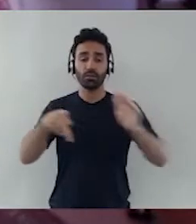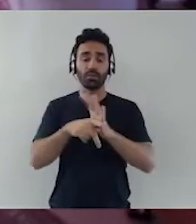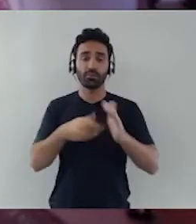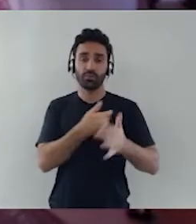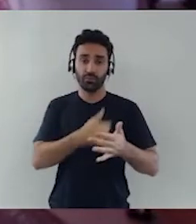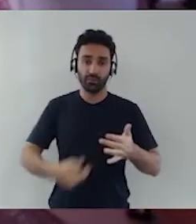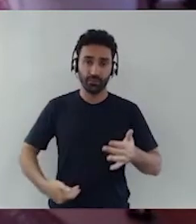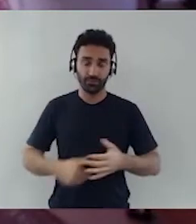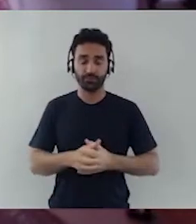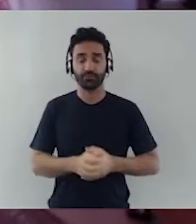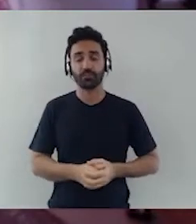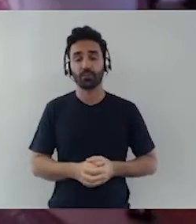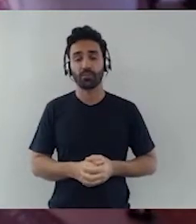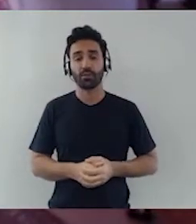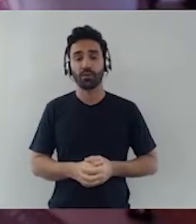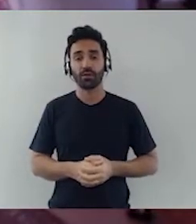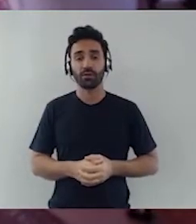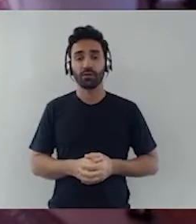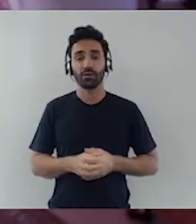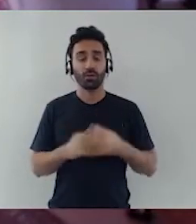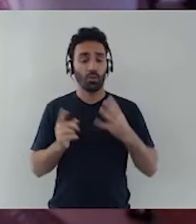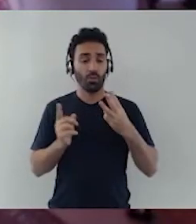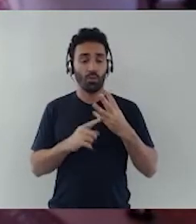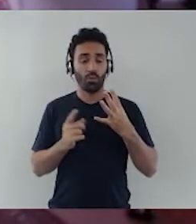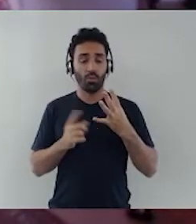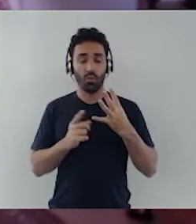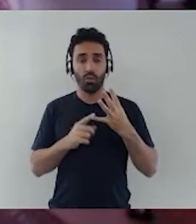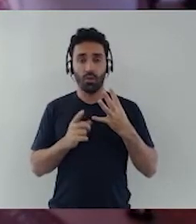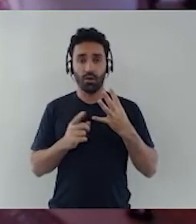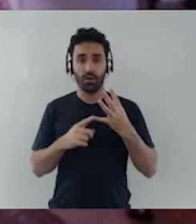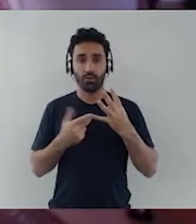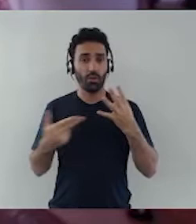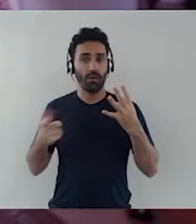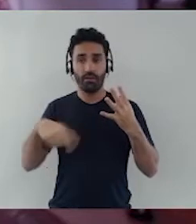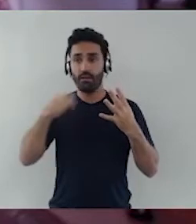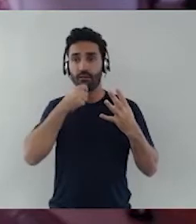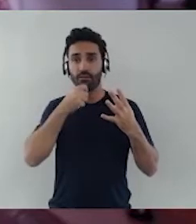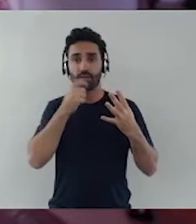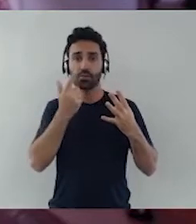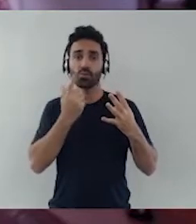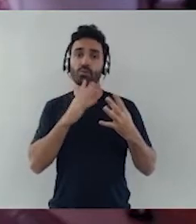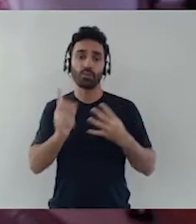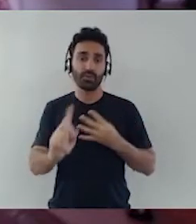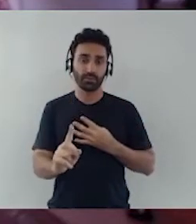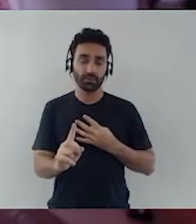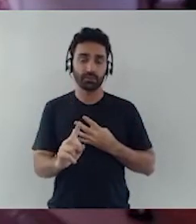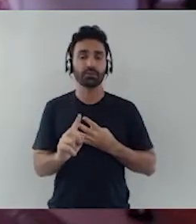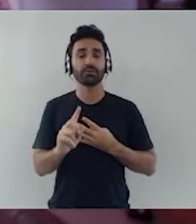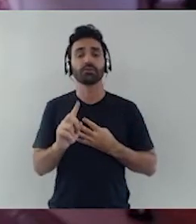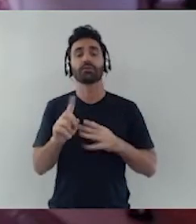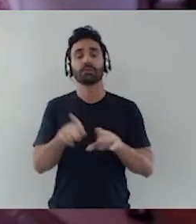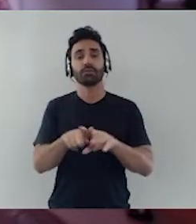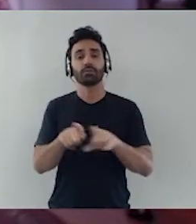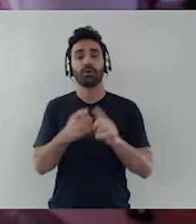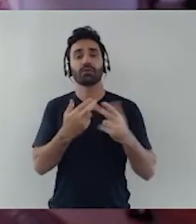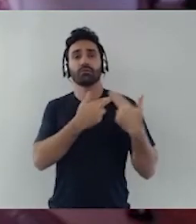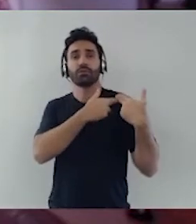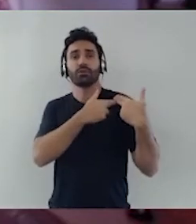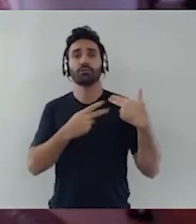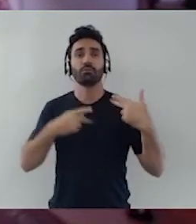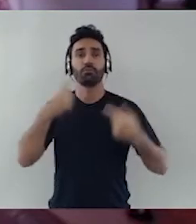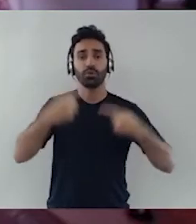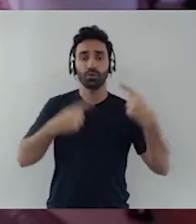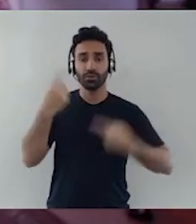público. Um quarto elemento ainda não reconhecido da gestão pública, para além das responsabilidades